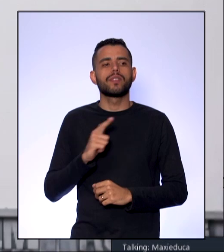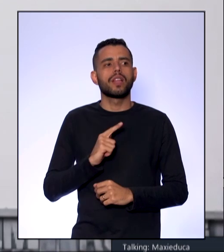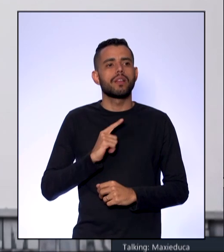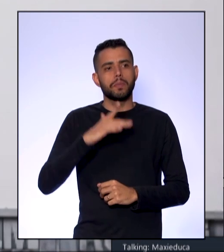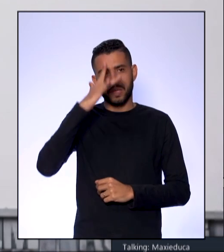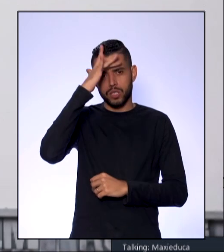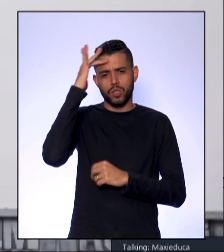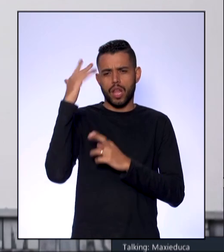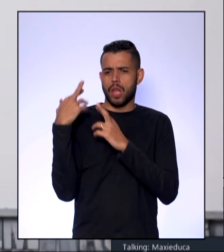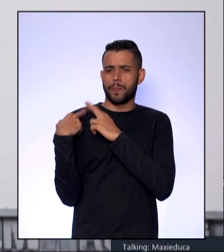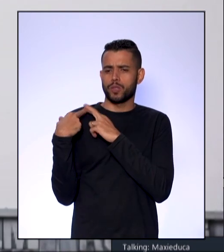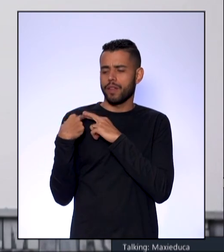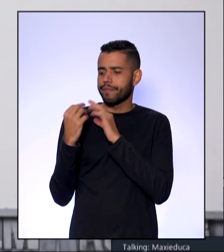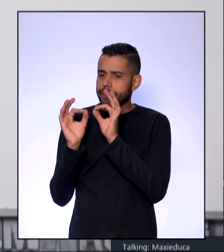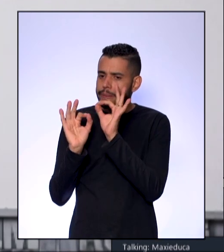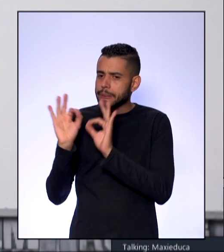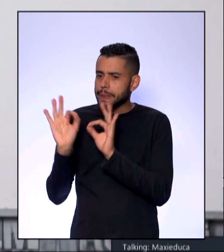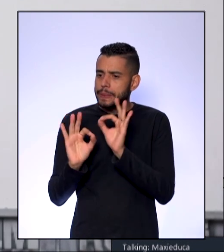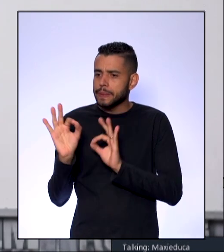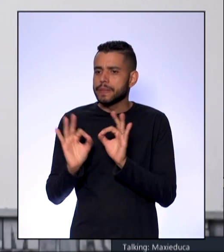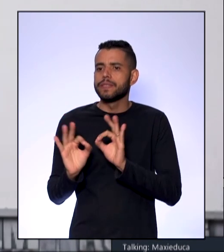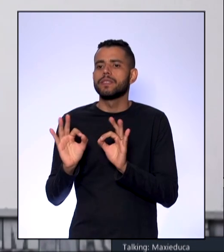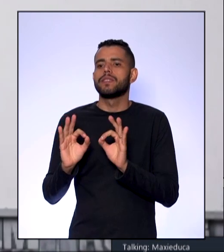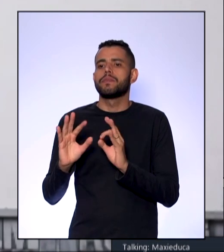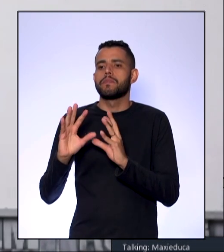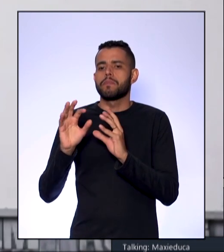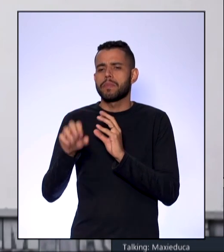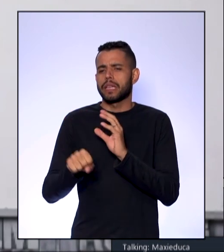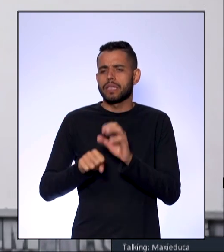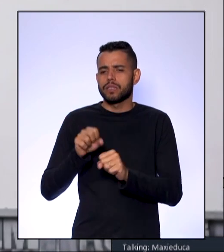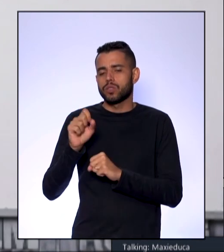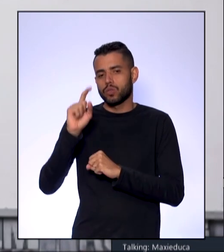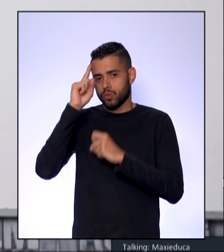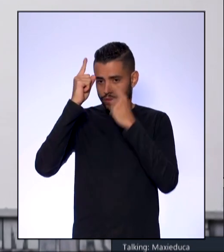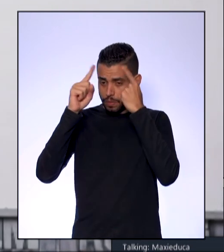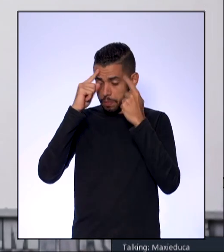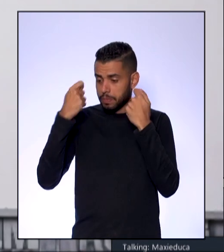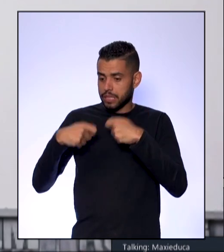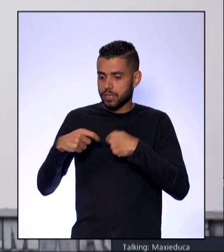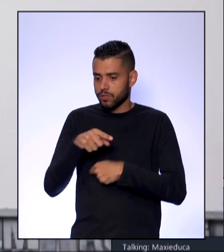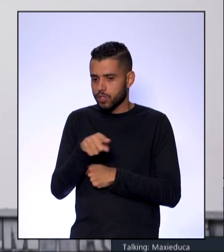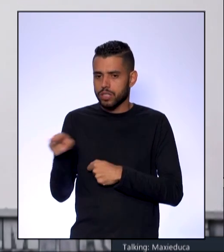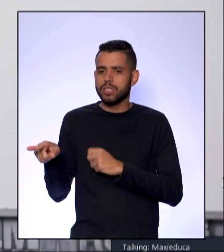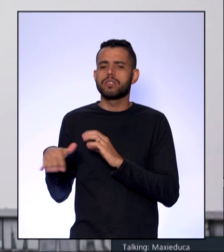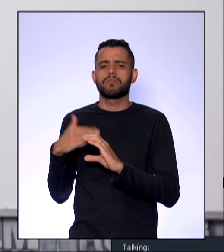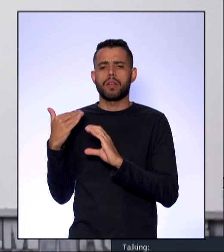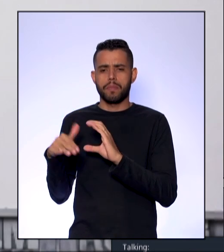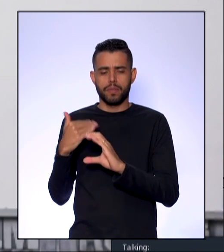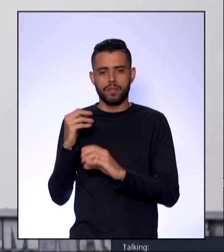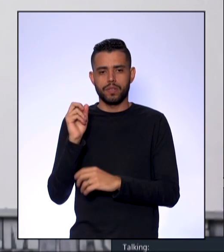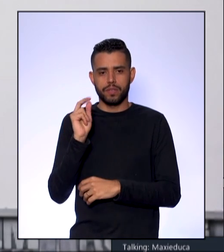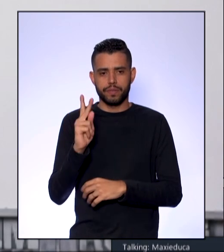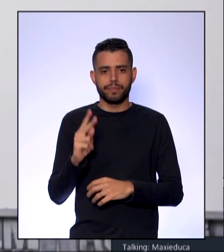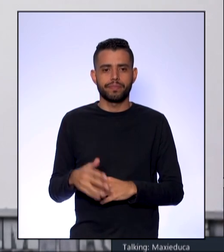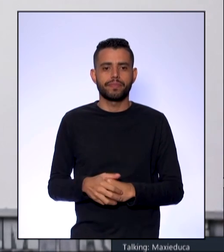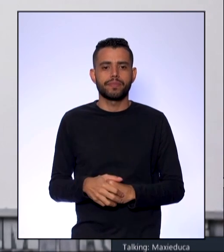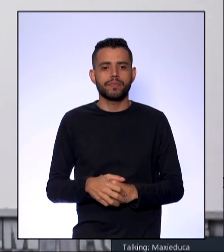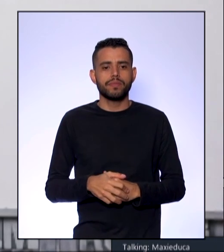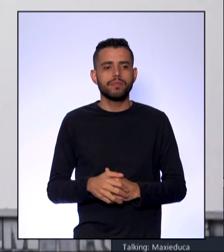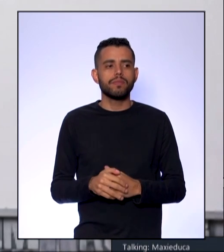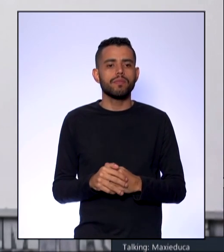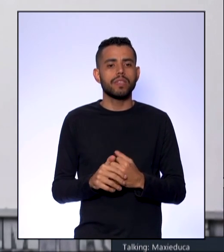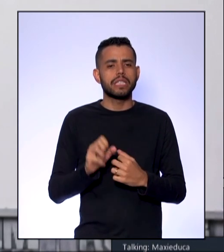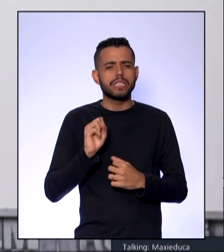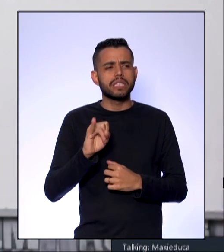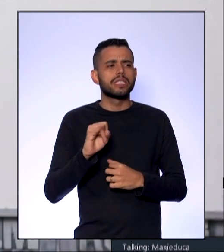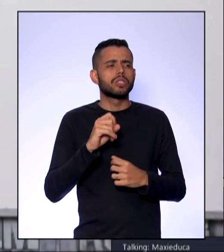mediadora, ela tá filtrando tudo pra gente e eu preciso dessa interação de vocês, tá? Qualquer